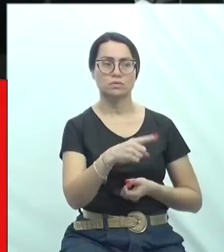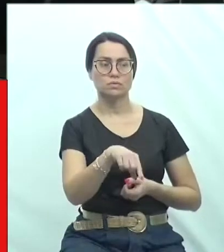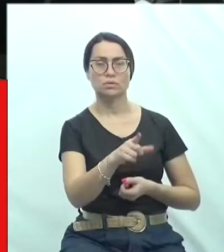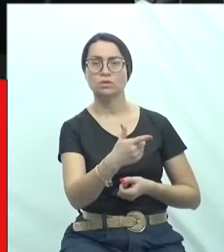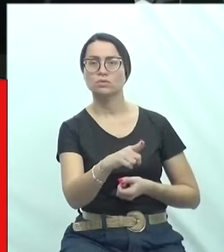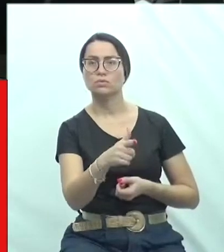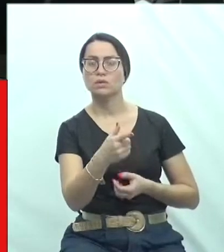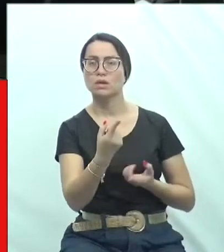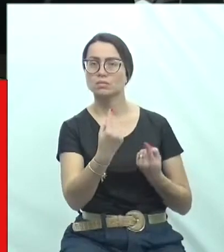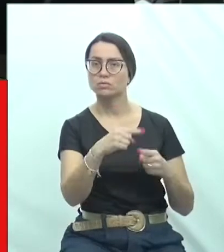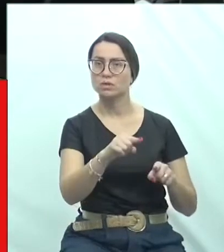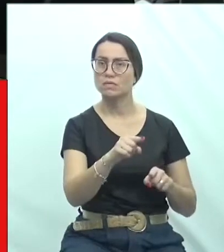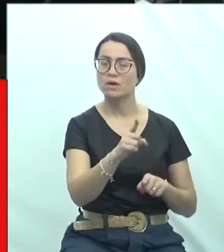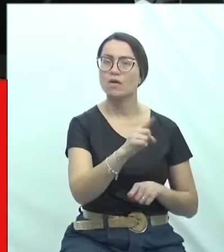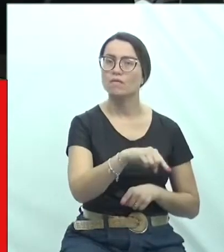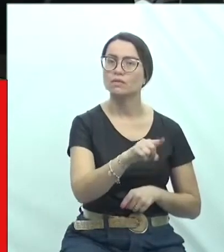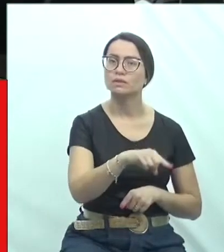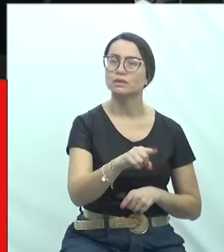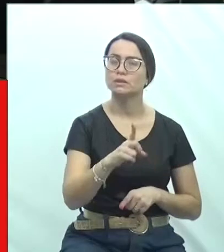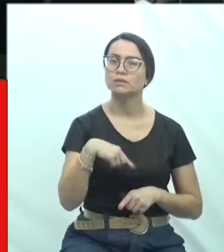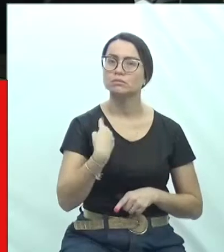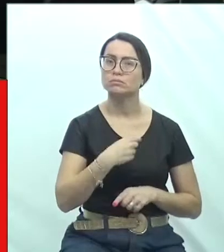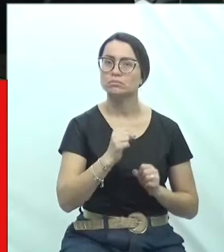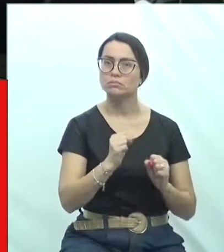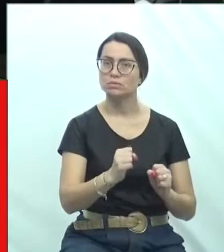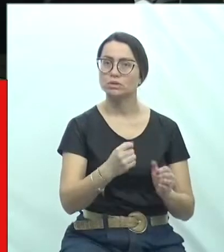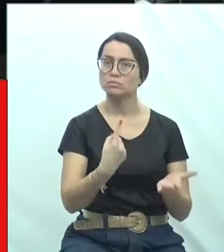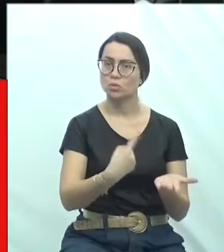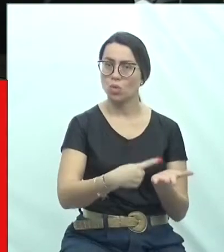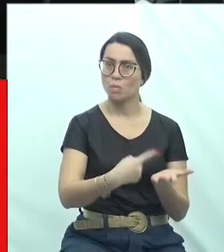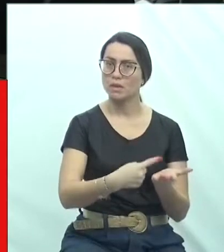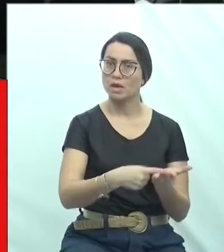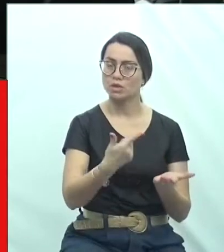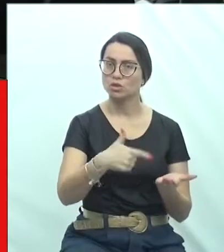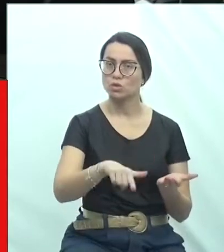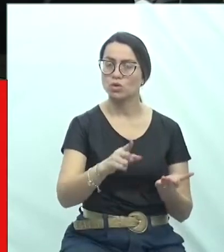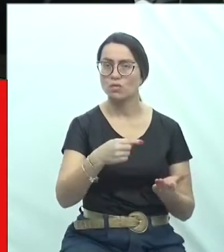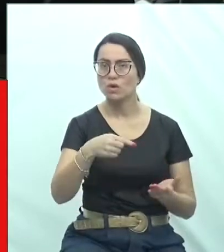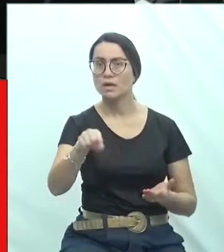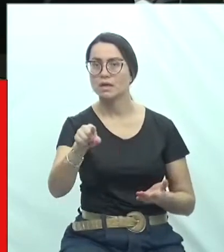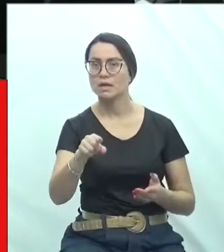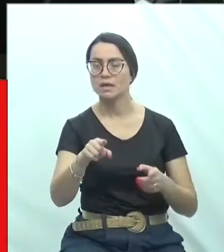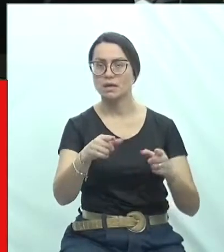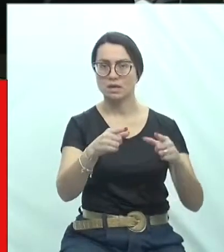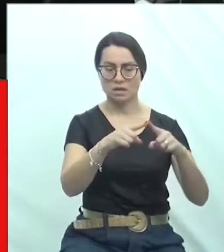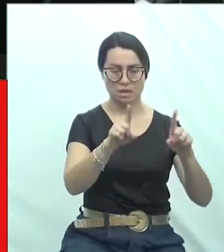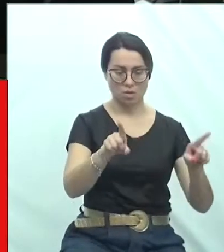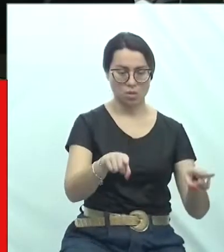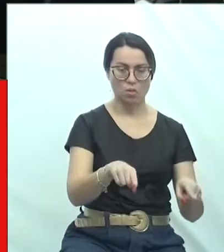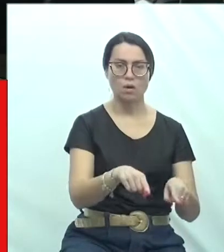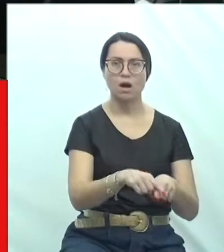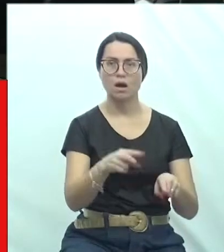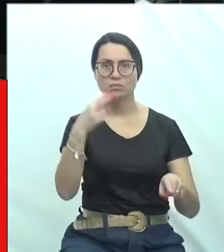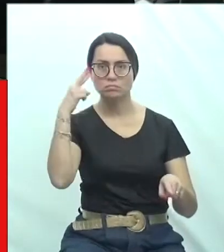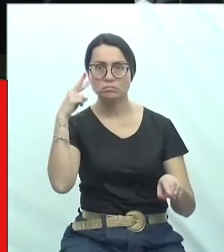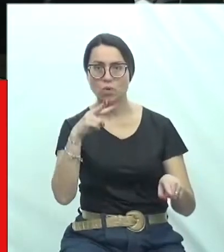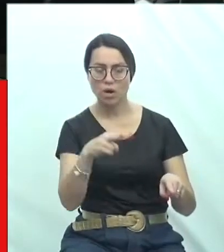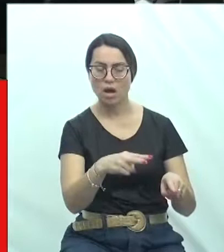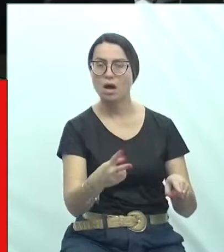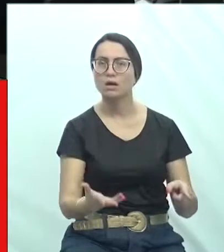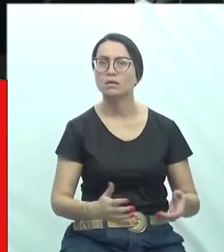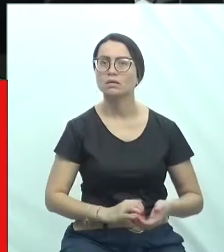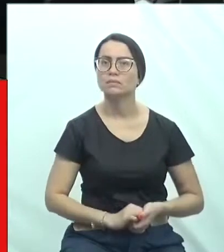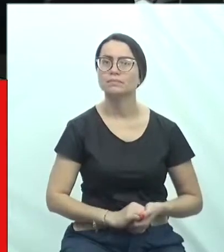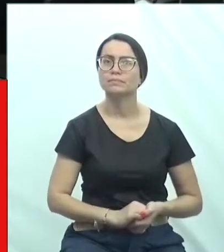e a vocês, que nós pudéssemos marcar e ir até esse local, porque a caixinha está fechada, eu não consegui visualizar por dentro,